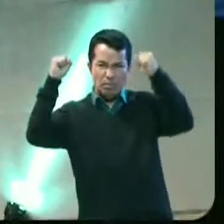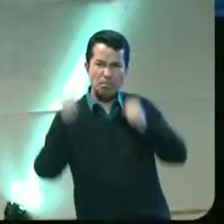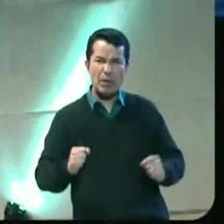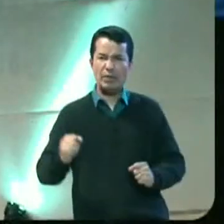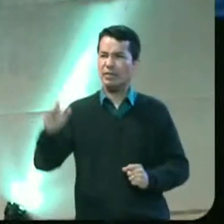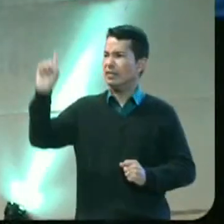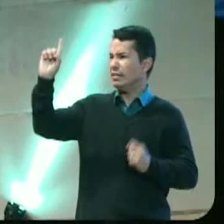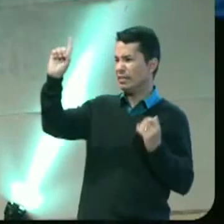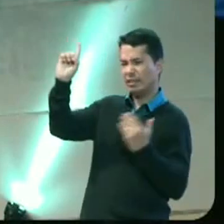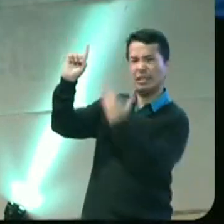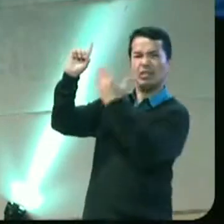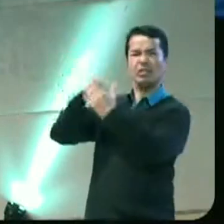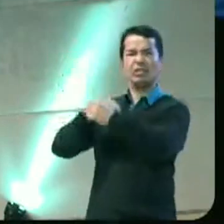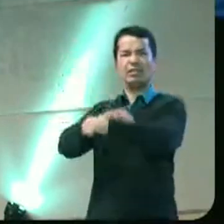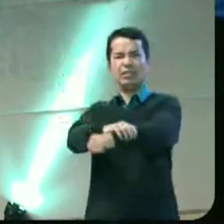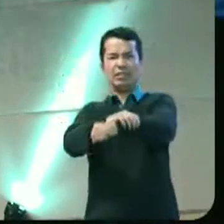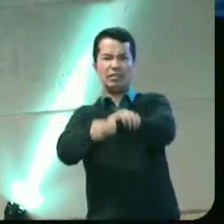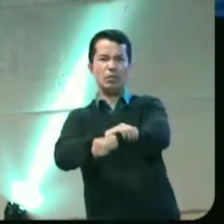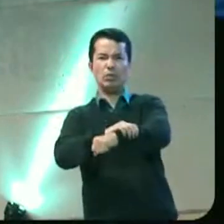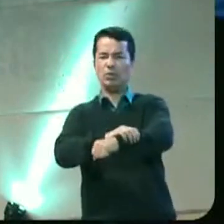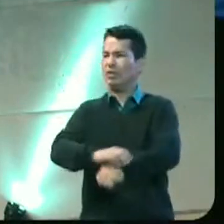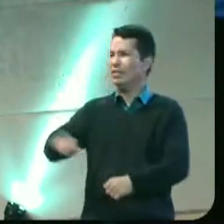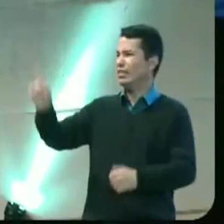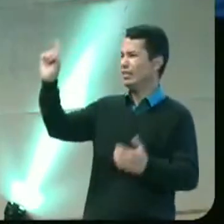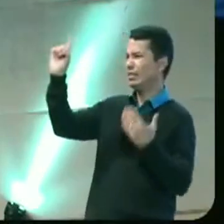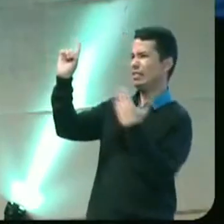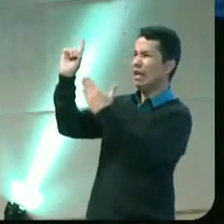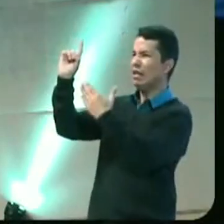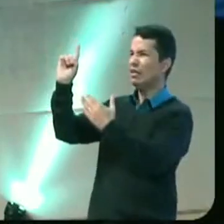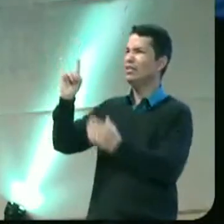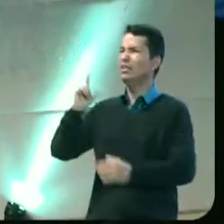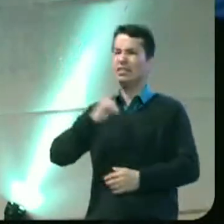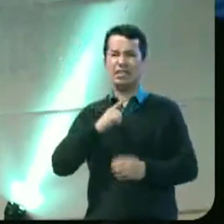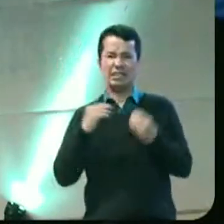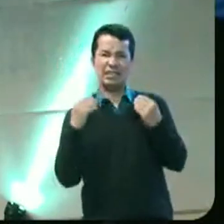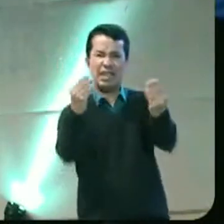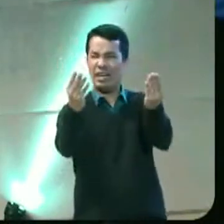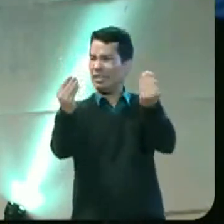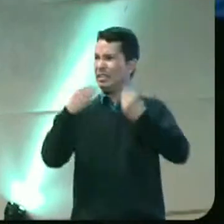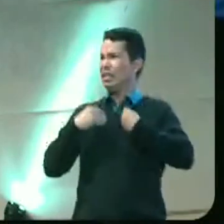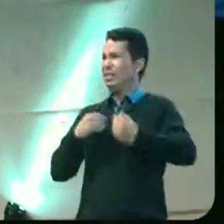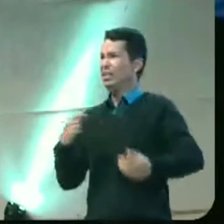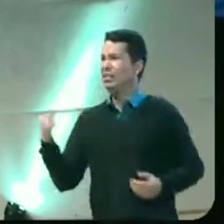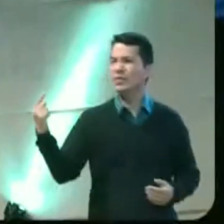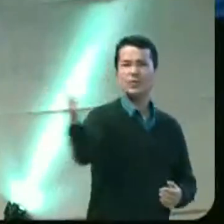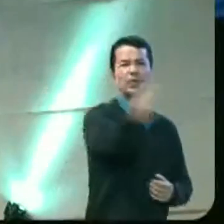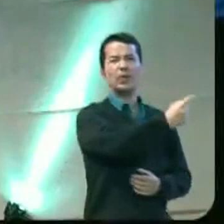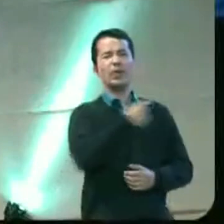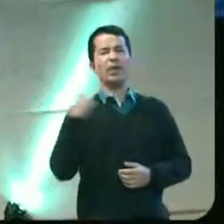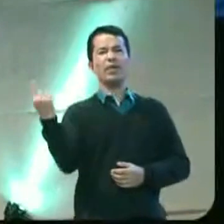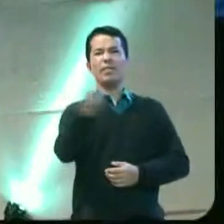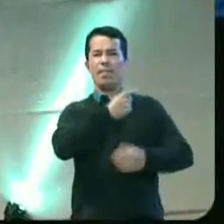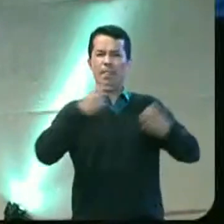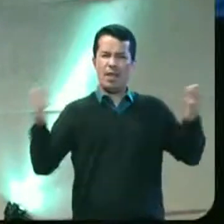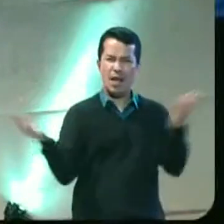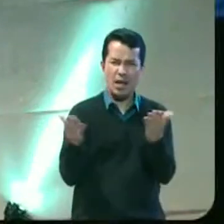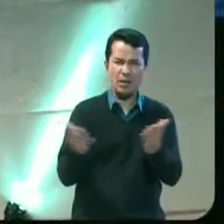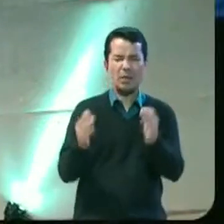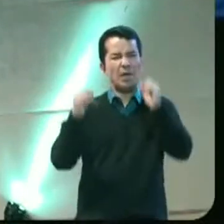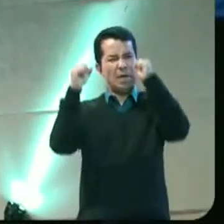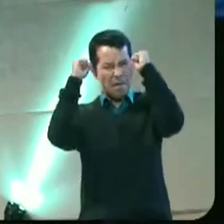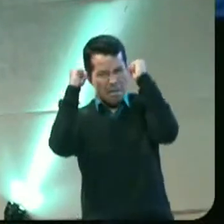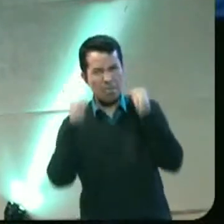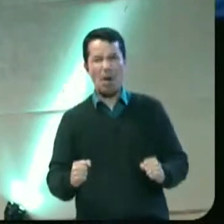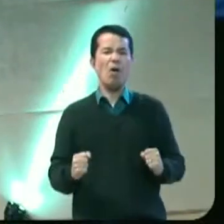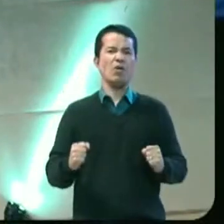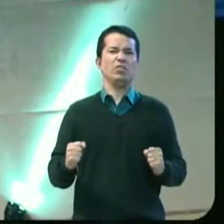segurança. Esse é o tempo de nós como igreja, mais do que nunca, brilharmos a luz de Jesus. E eu